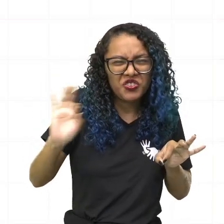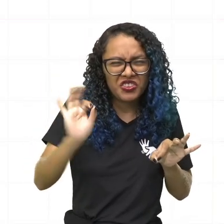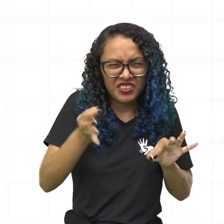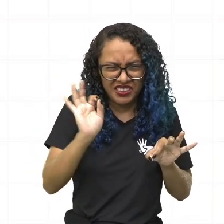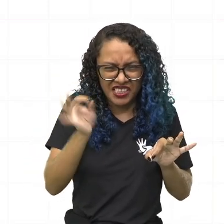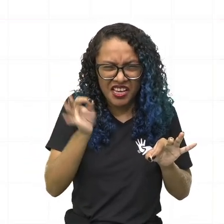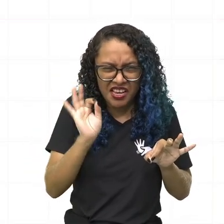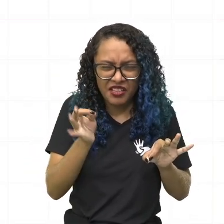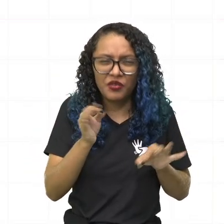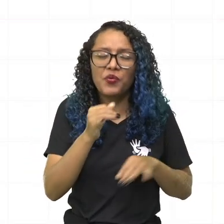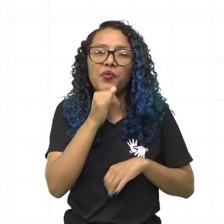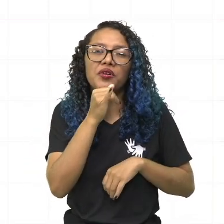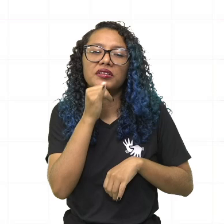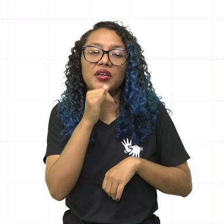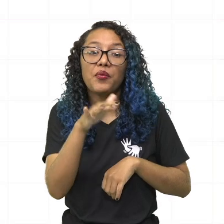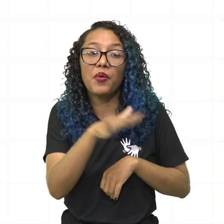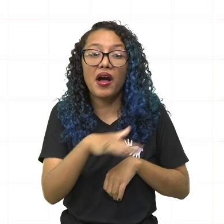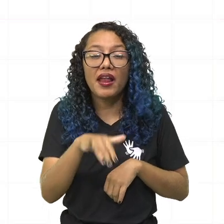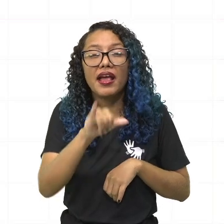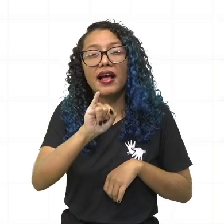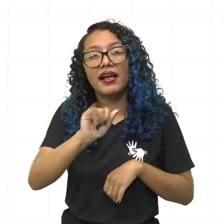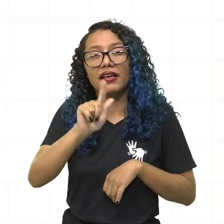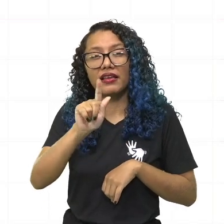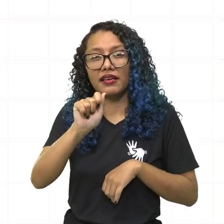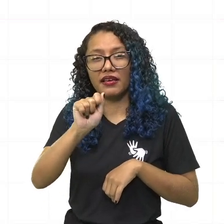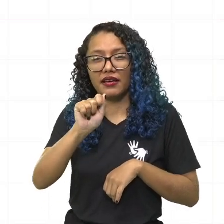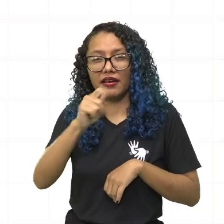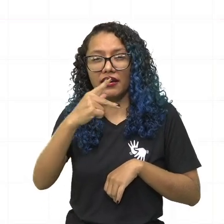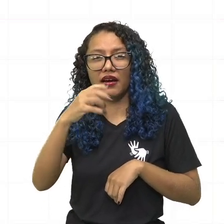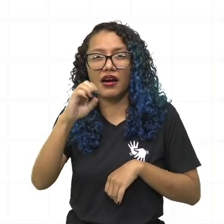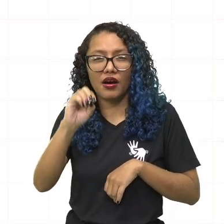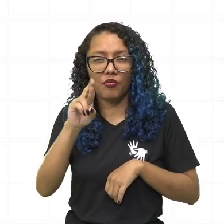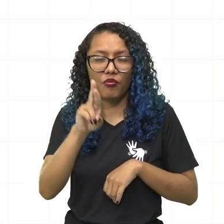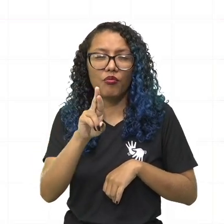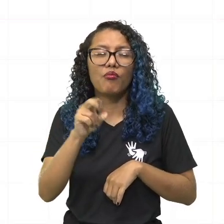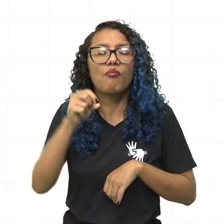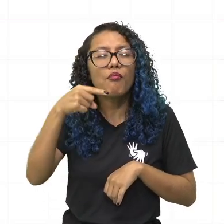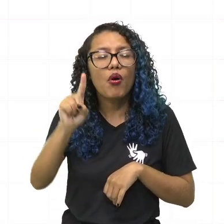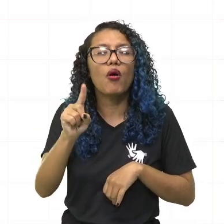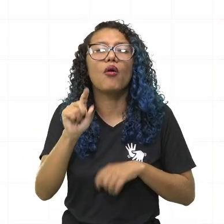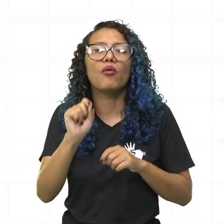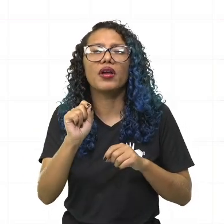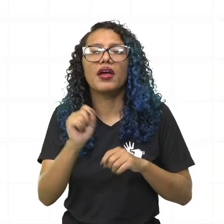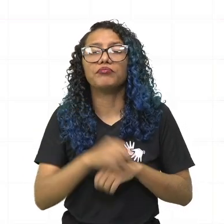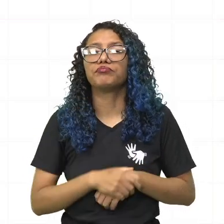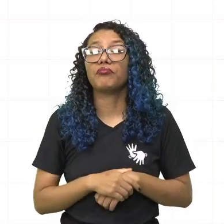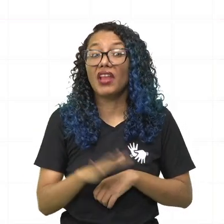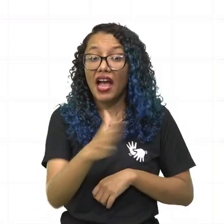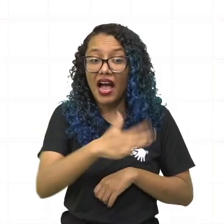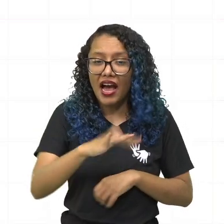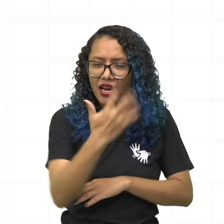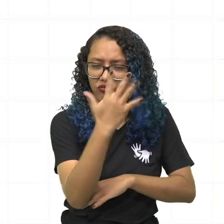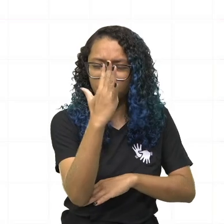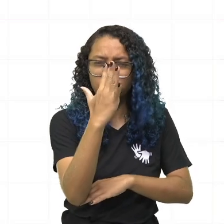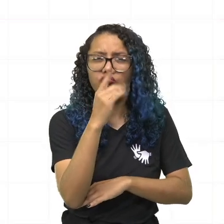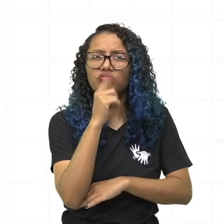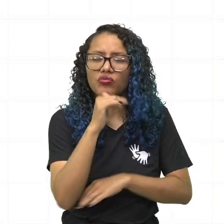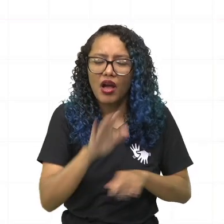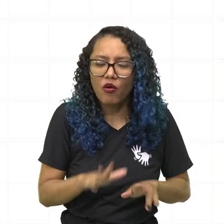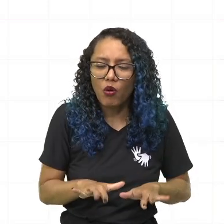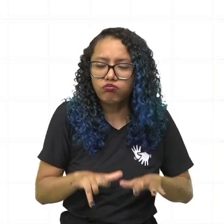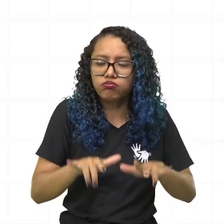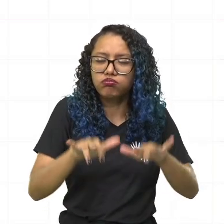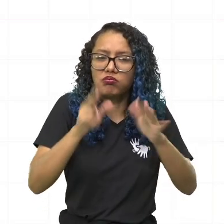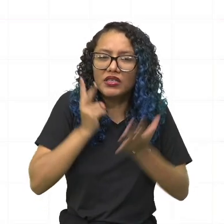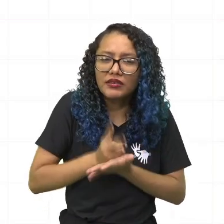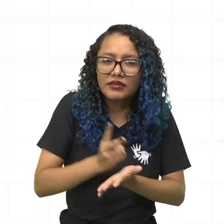amazônica. A gente tem, por exemplo, as áreas de igapó, as áreas que ficam o tempo todo encharcadas de água, não é? A gente tem as áreas de várzea,